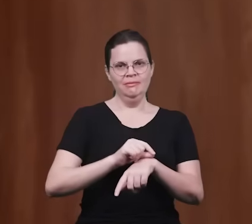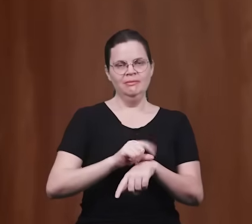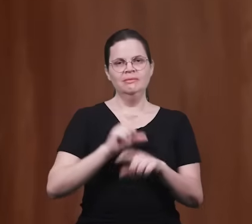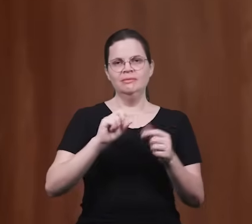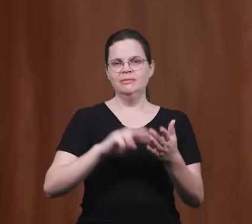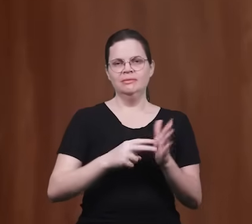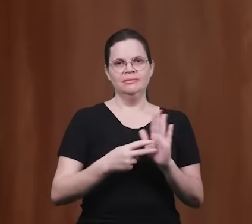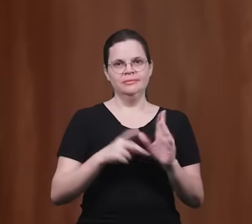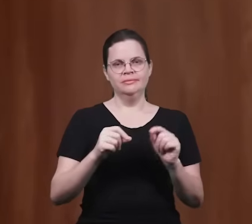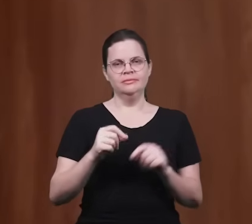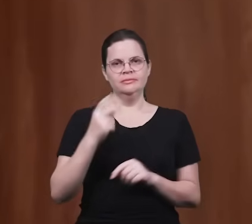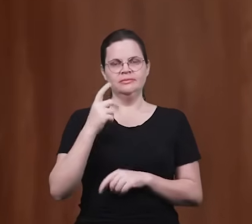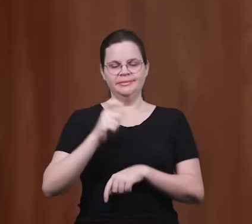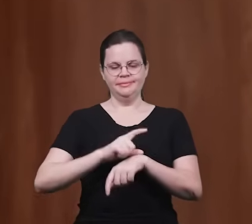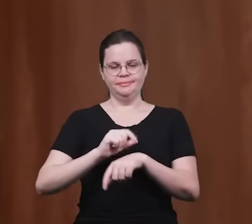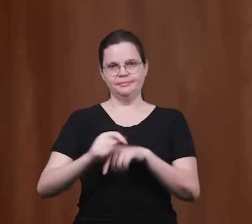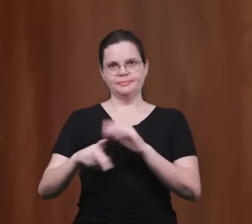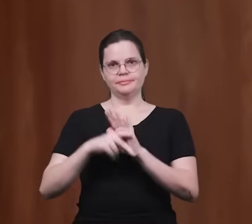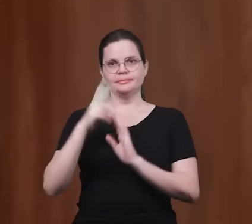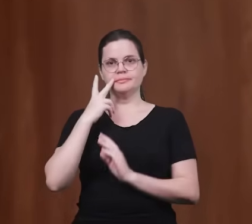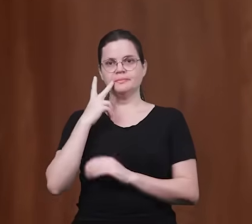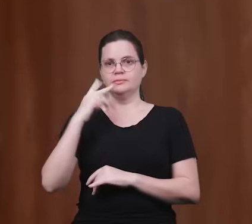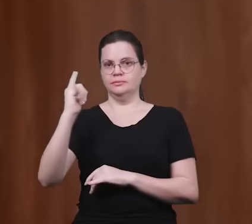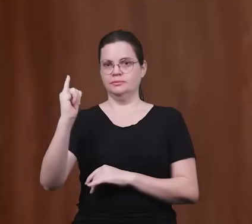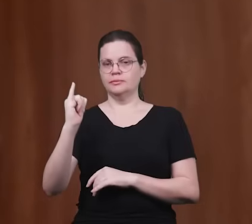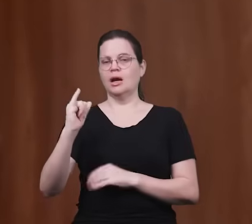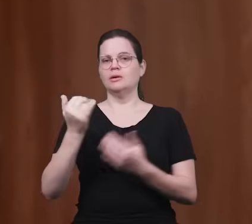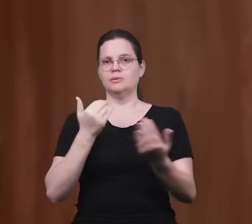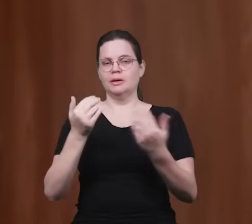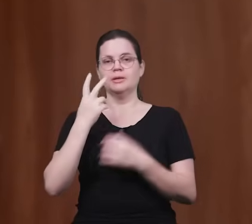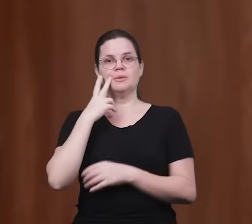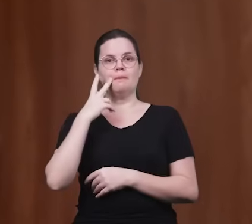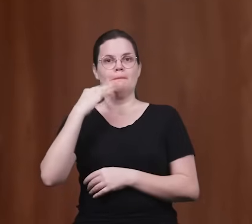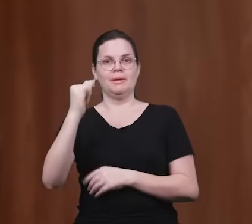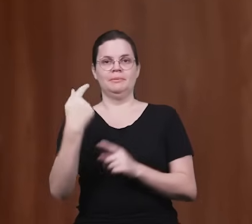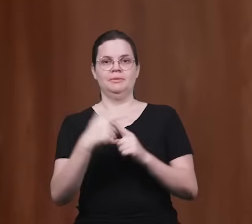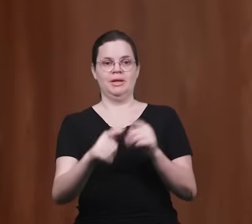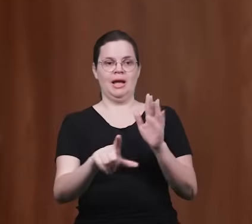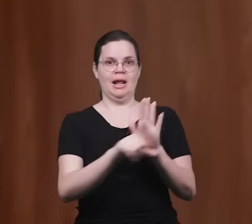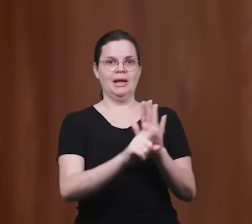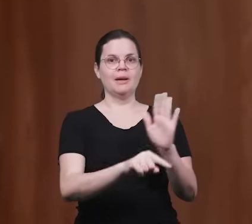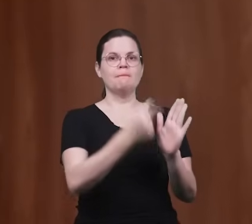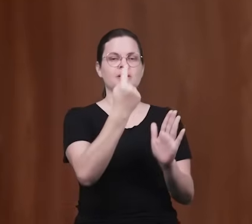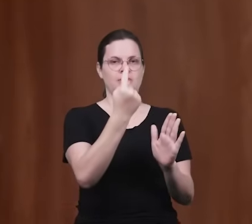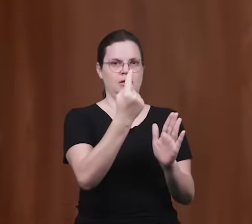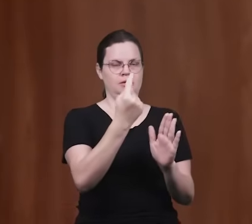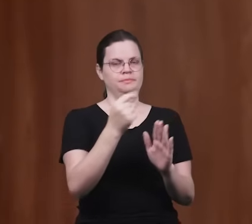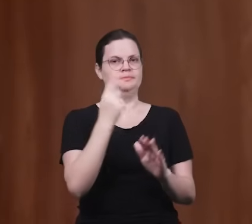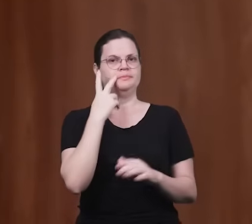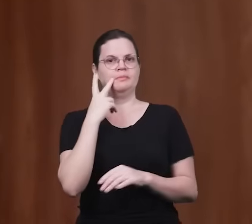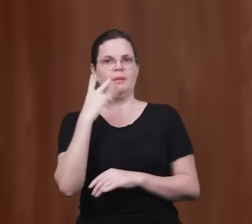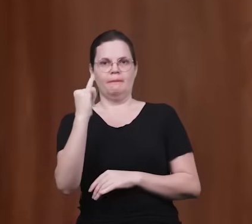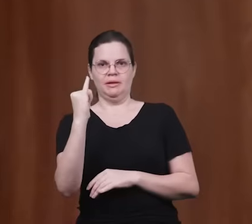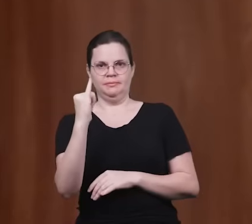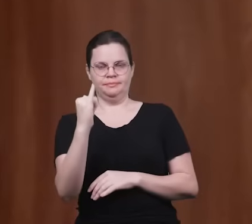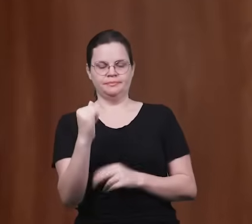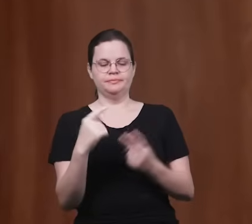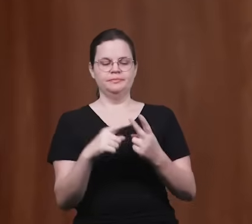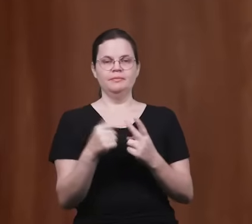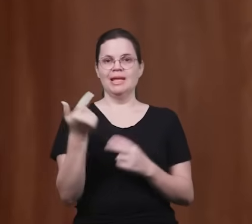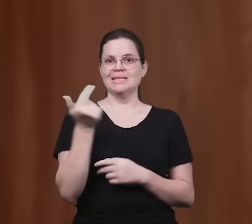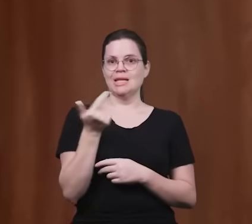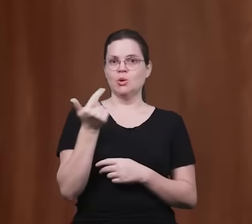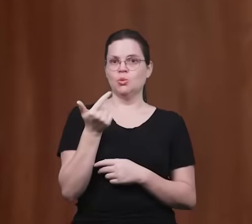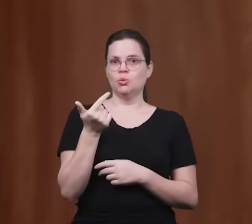Velho Testamento, a lei, os profetas. Né? E a segunda hora foi o